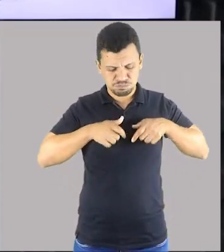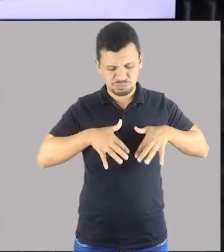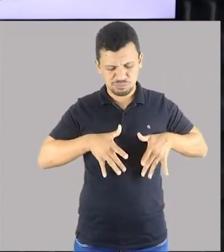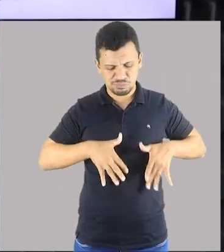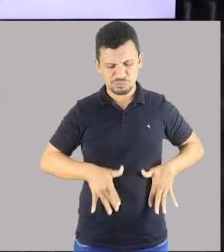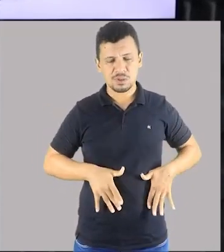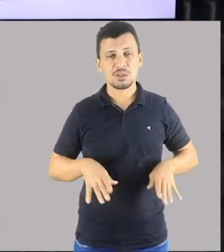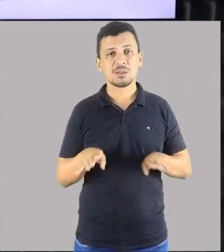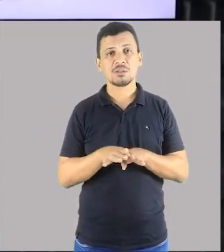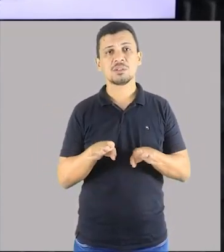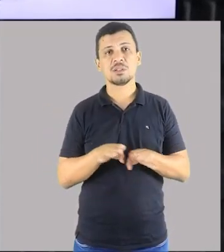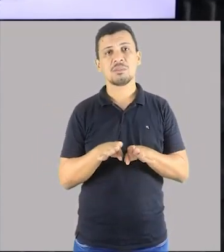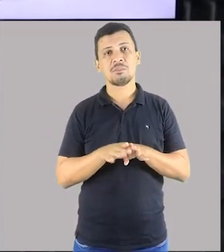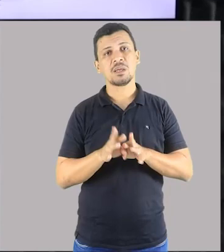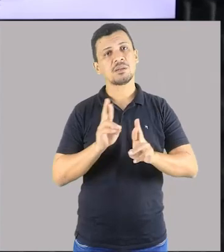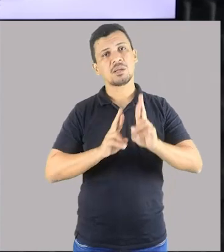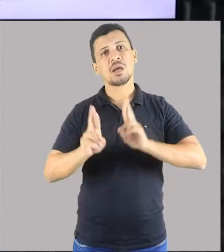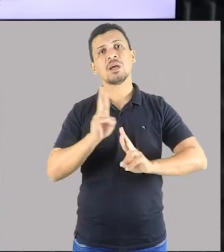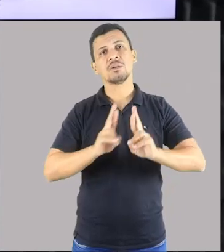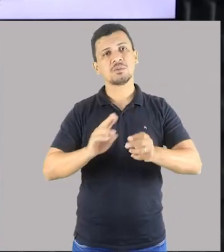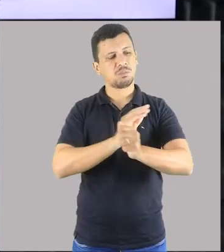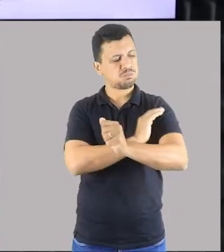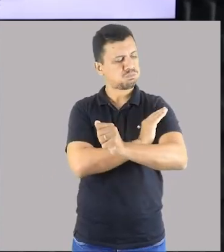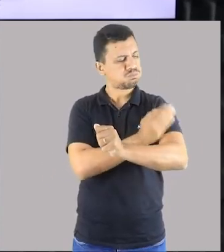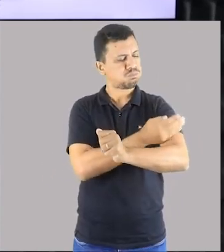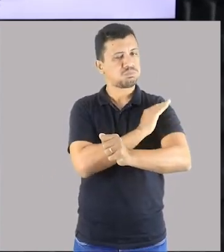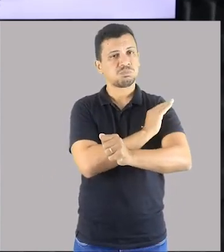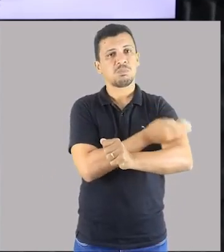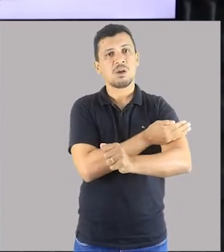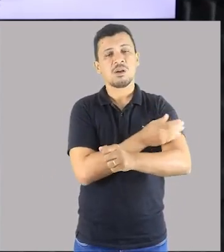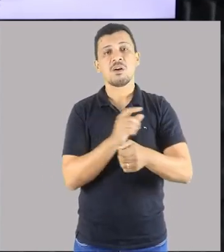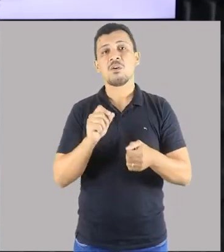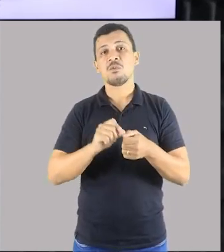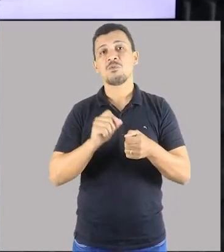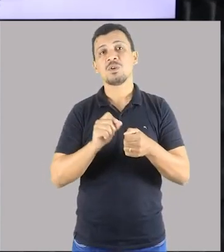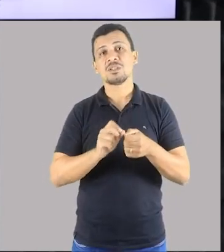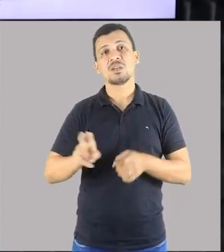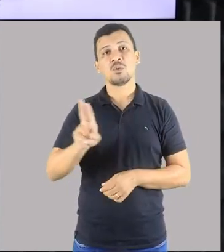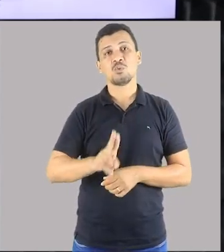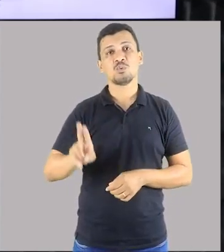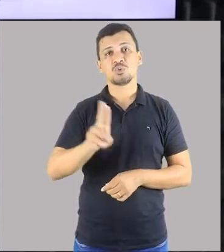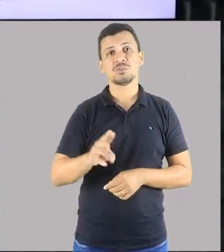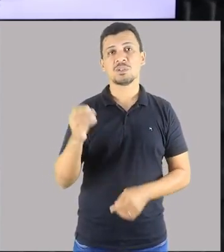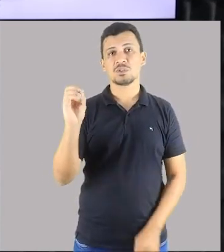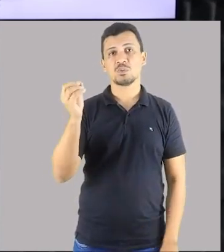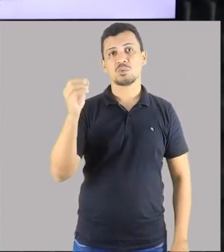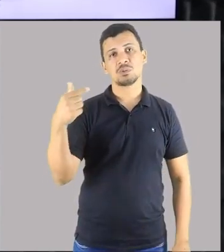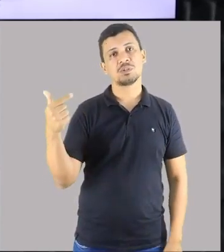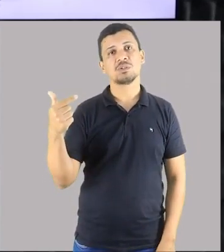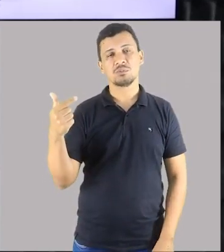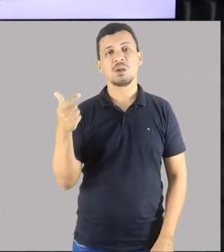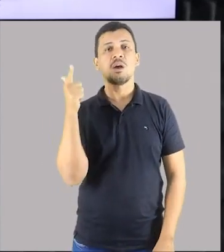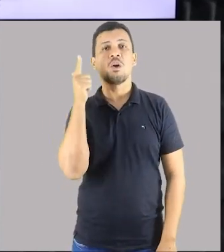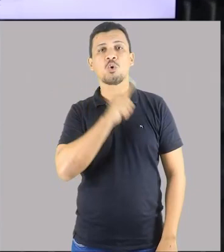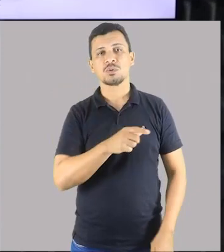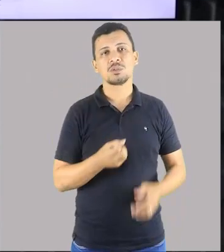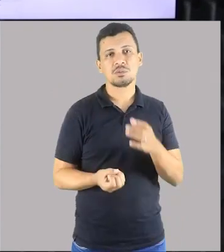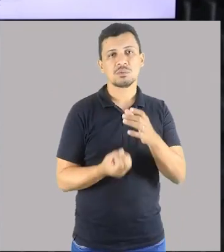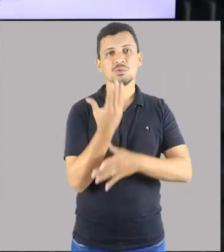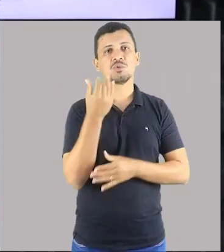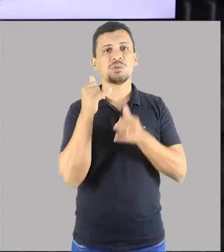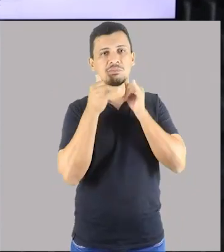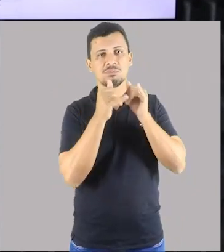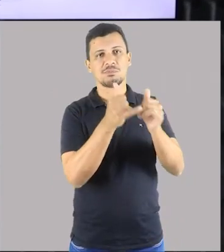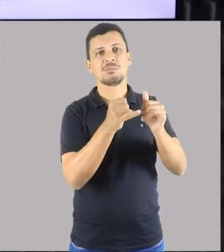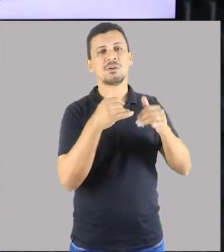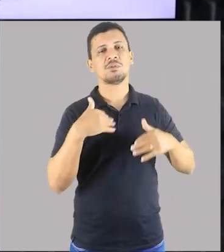tem relação com os músculos que vão fazer a utilização desse oxigênio para poder a energia ser gerada, para